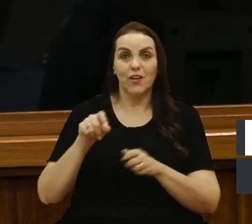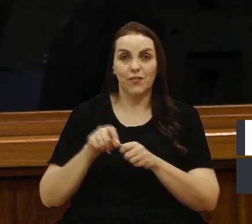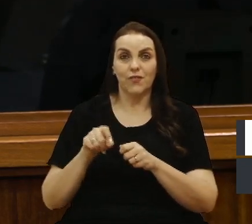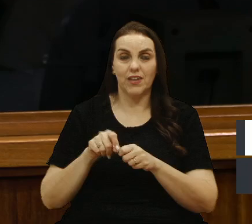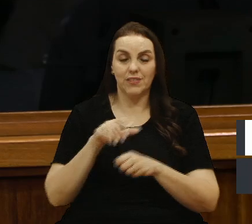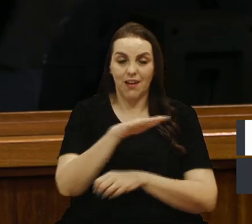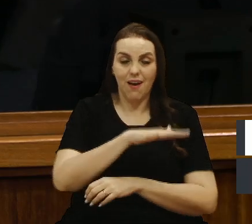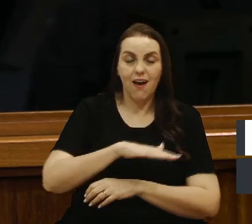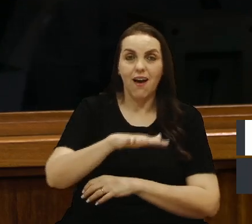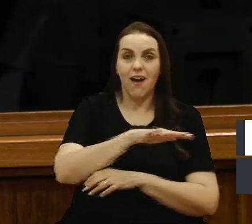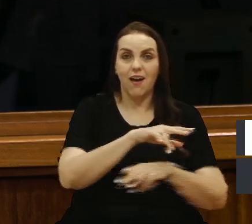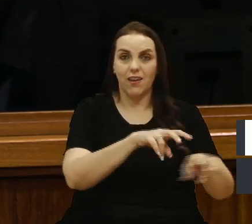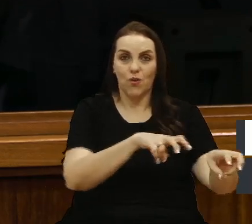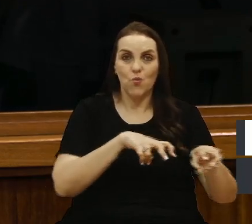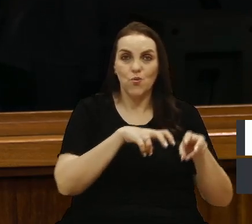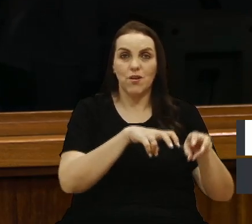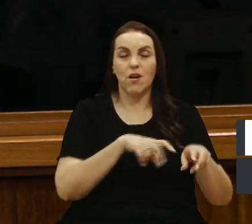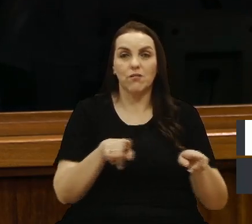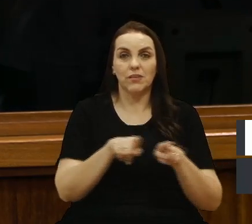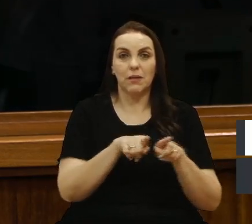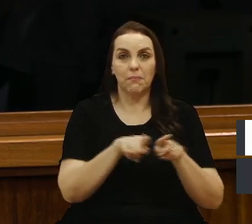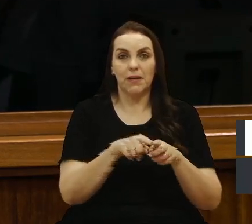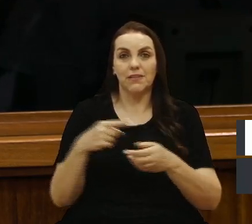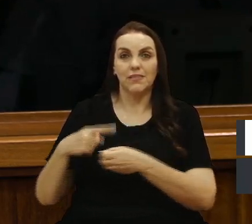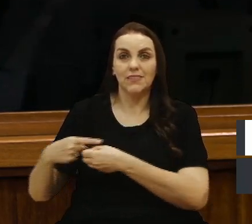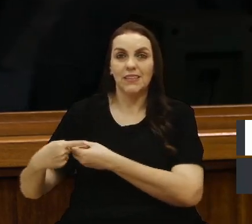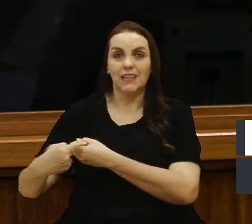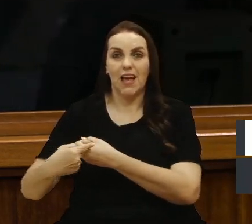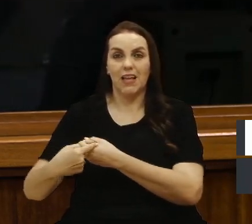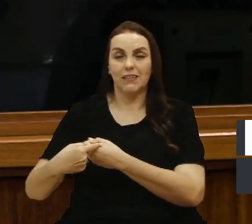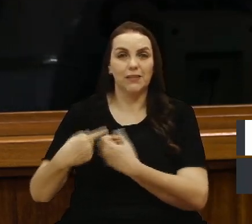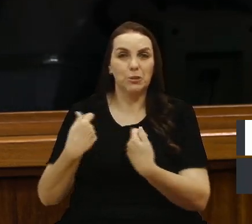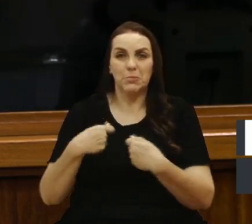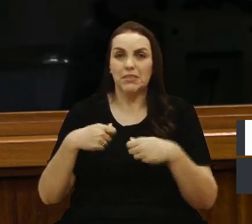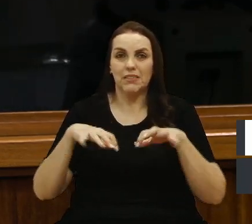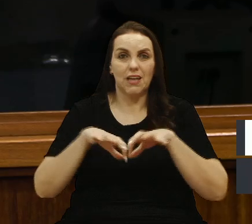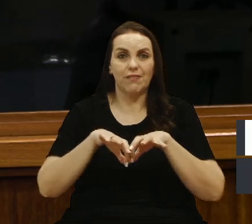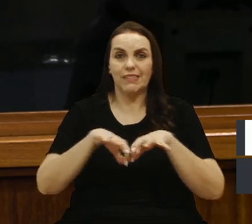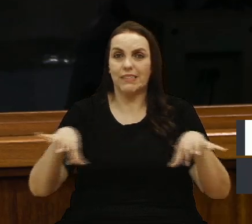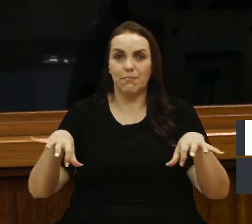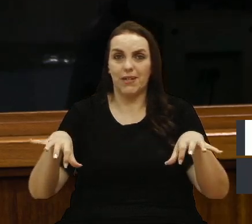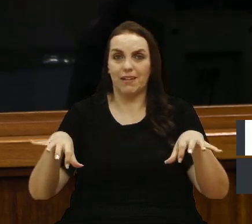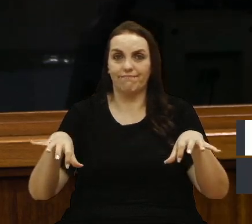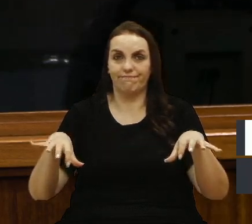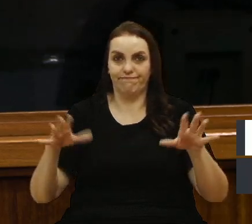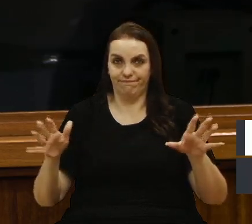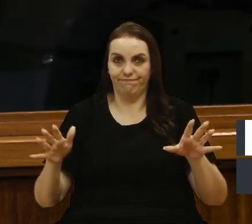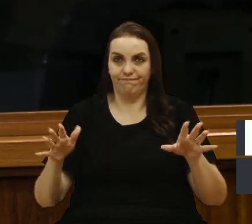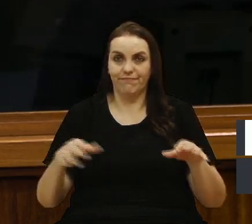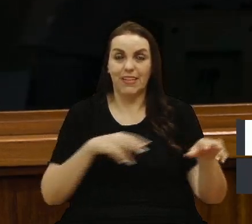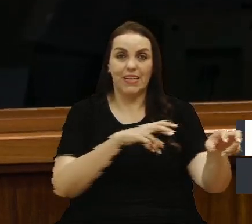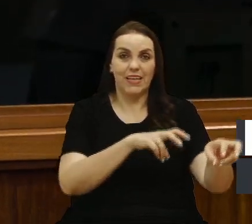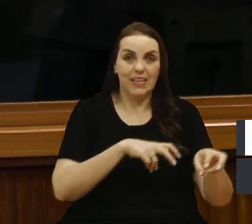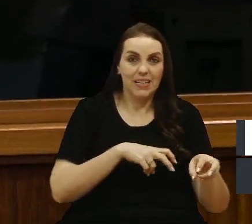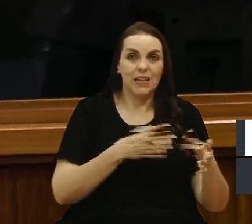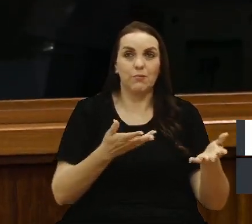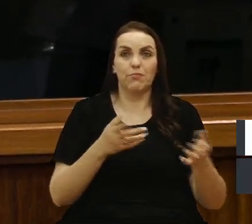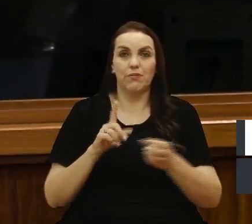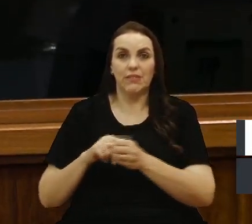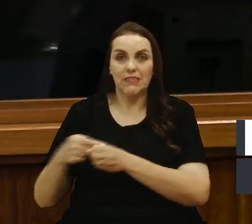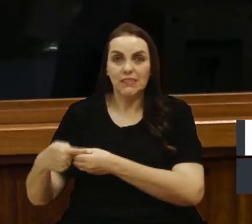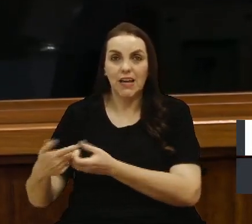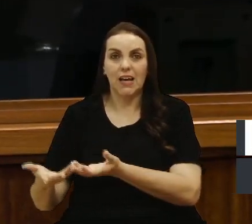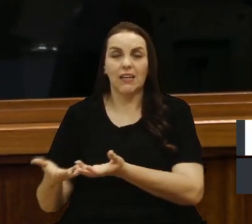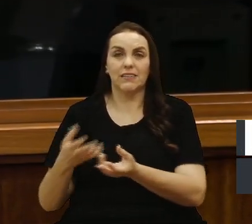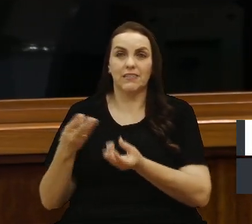área rural e da cidade, né? Não deve haver essa separação entre campo, a cidade, como se não fosse uma